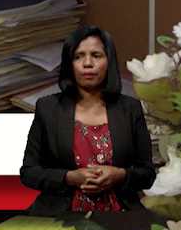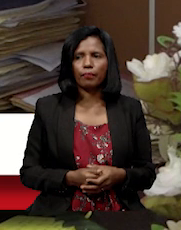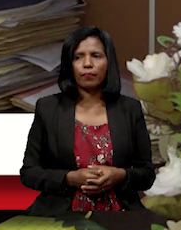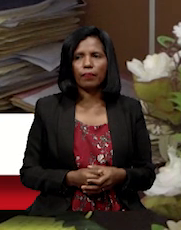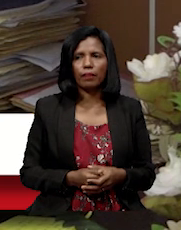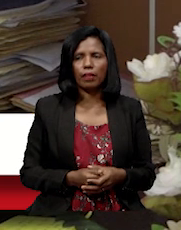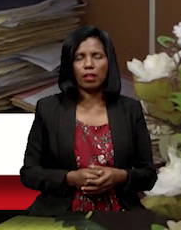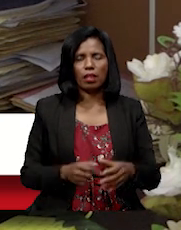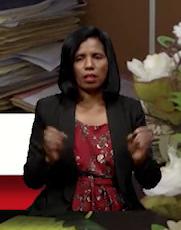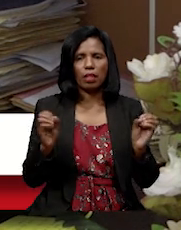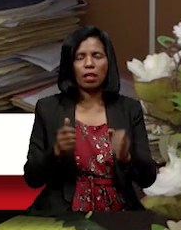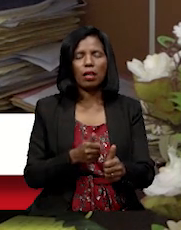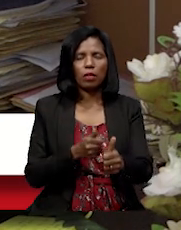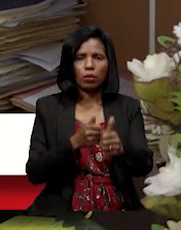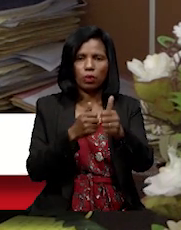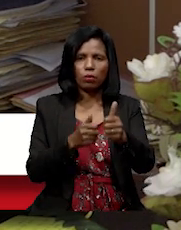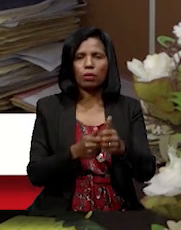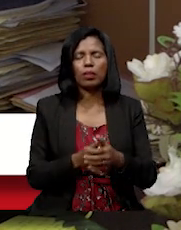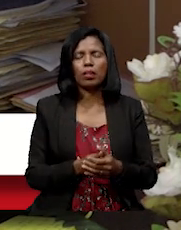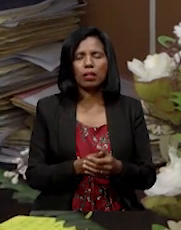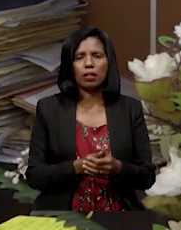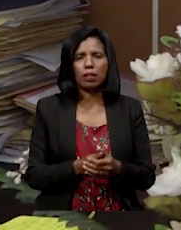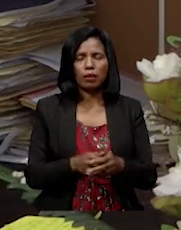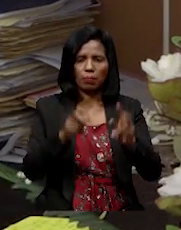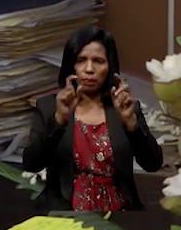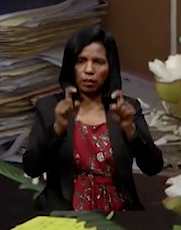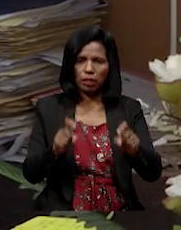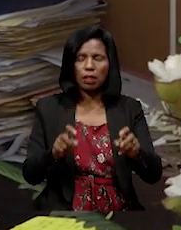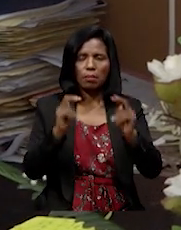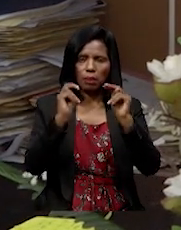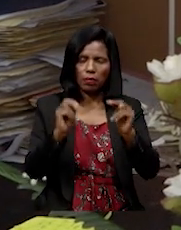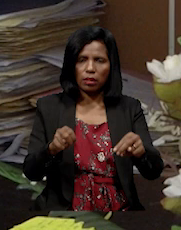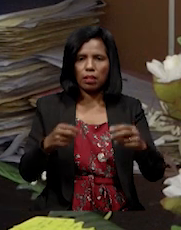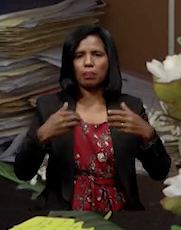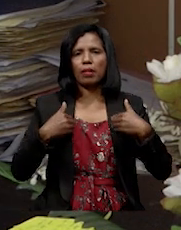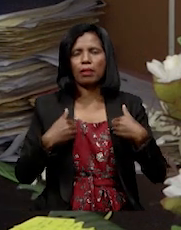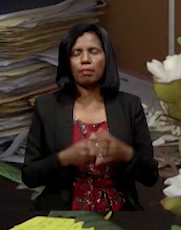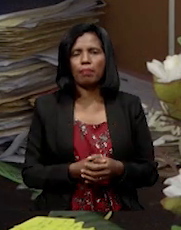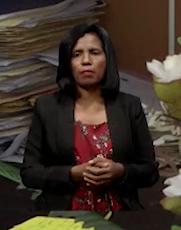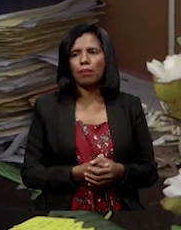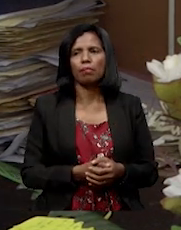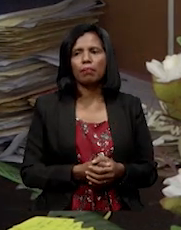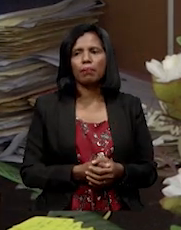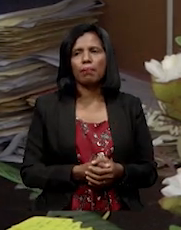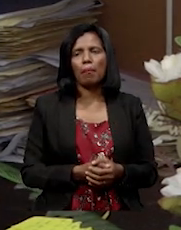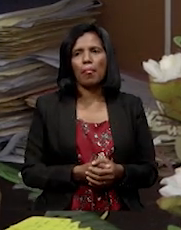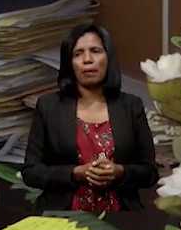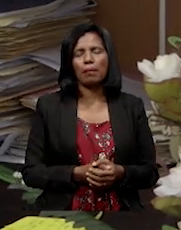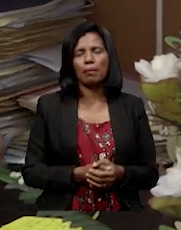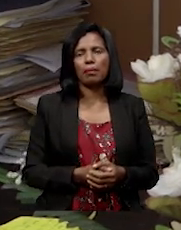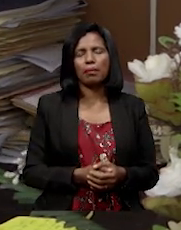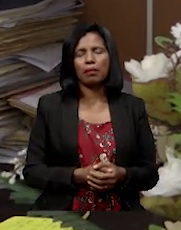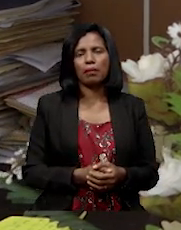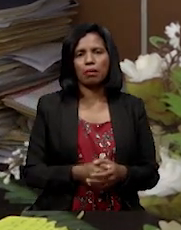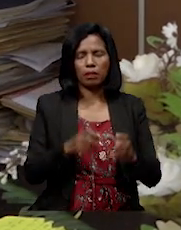lala tuir necessidade ne be direção ne iha. Por exemplo, a minha cara que ne compra 45.000, mas eu